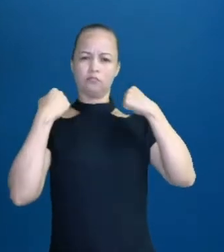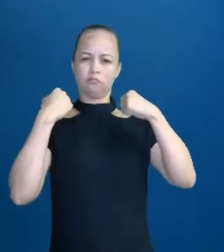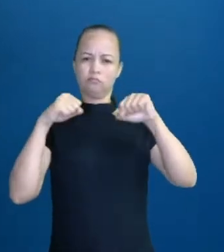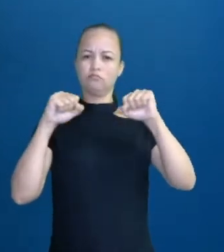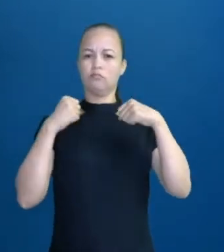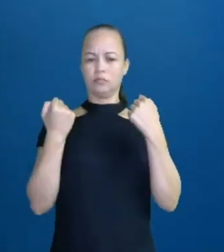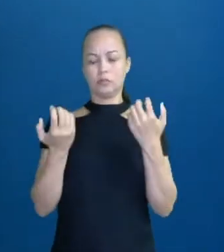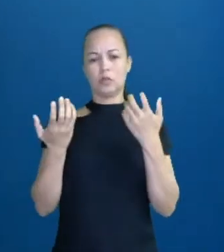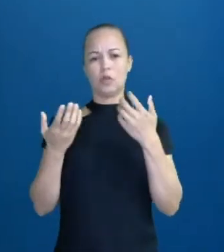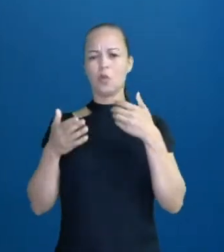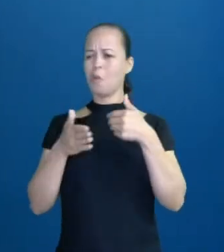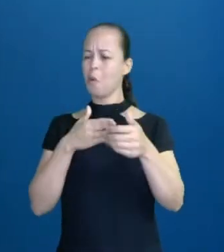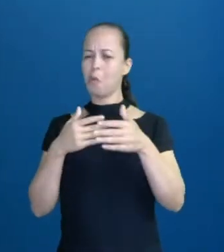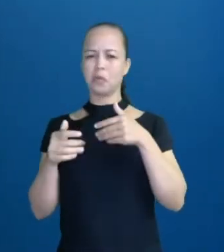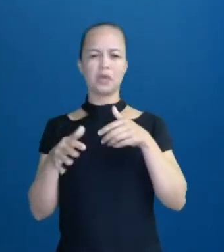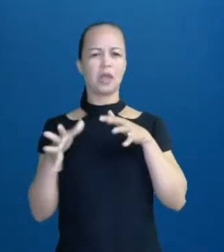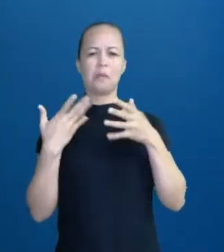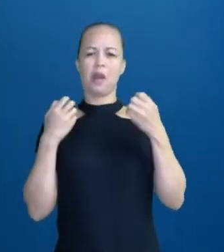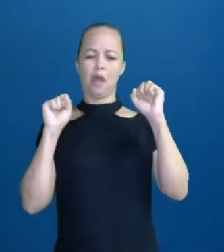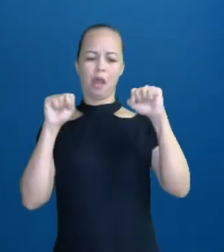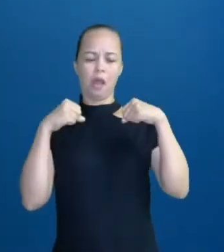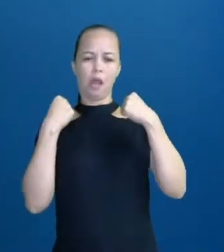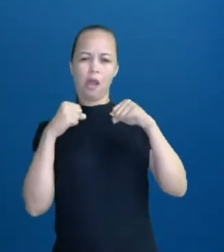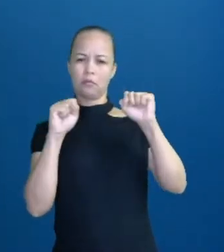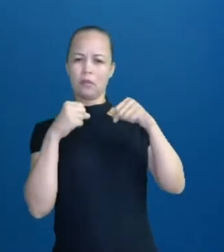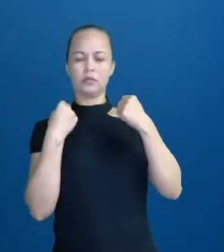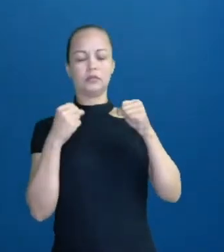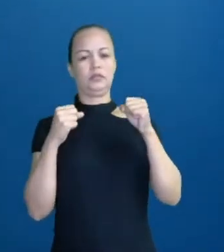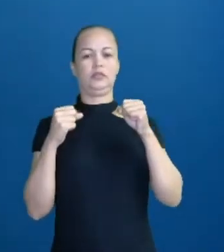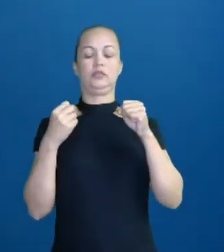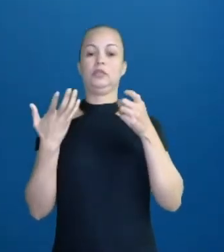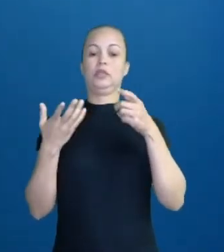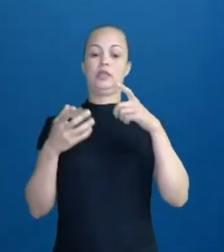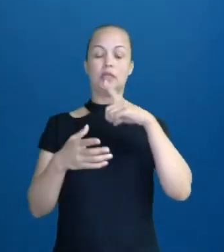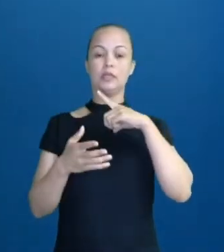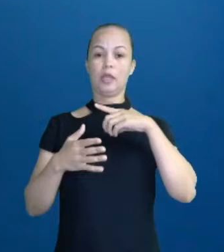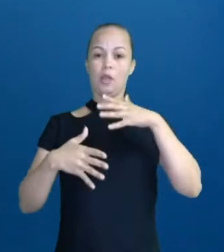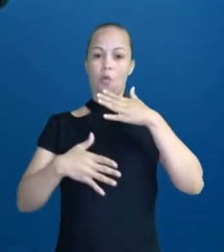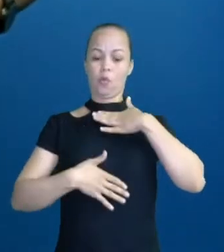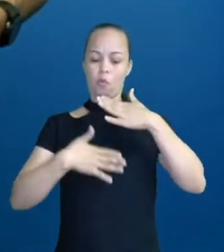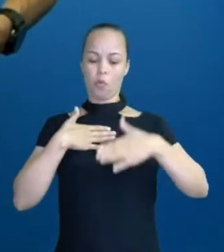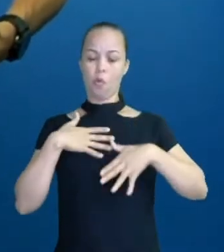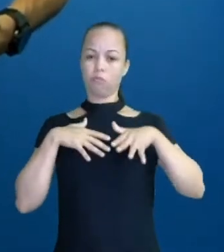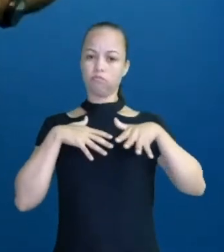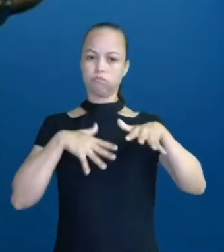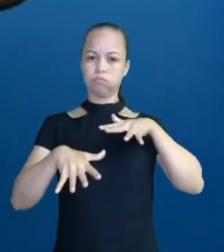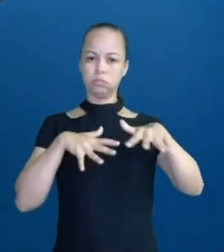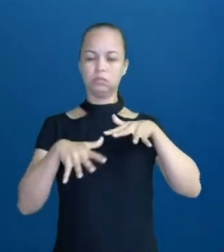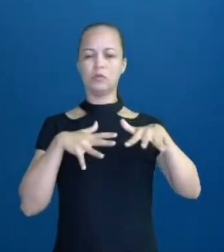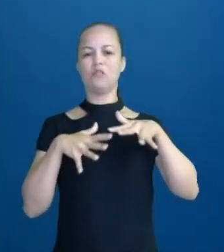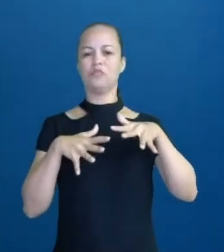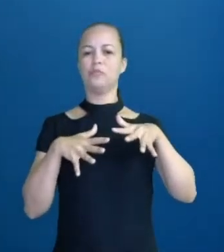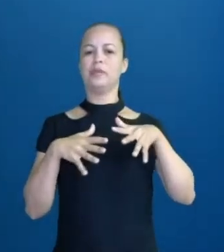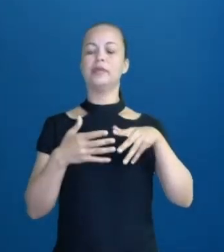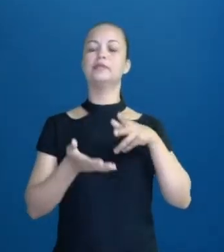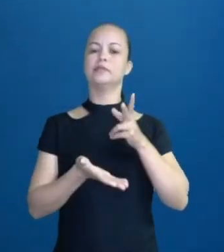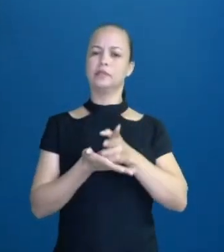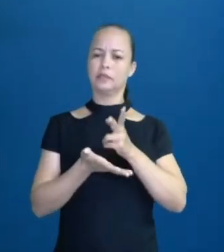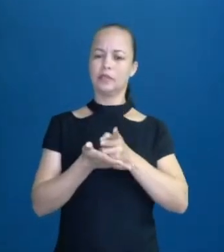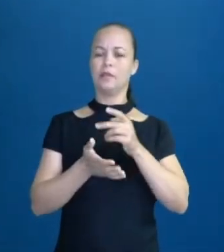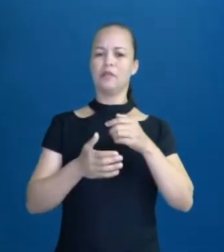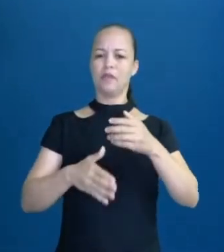Qualquer prática de exercício físico, qualquer coisa que coloque o nosso corpo em movimento vai estar,